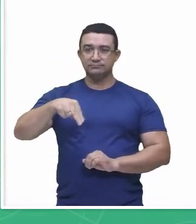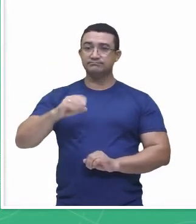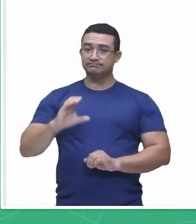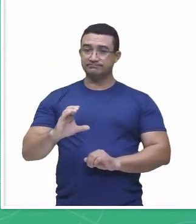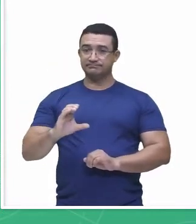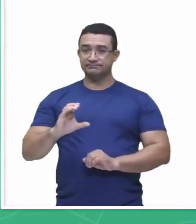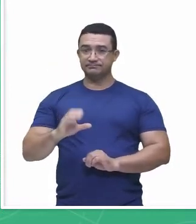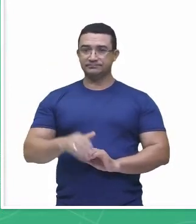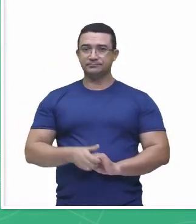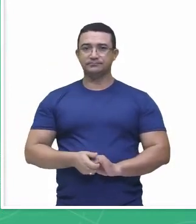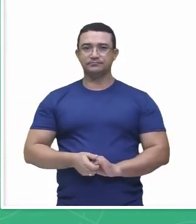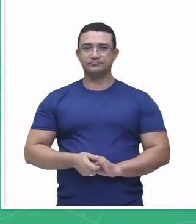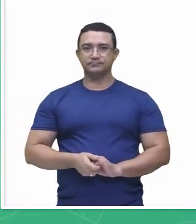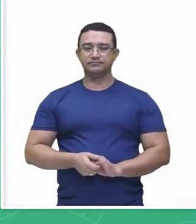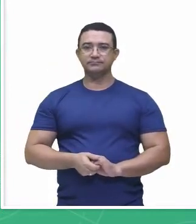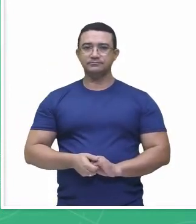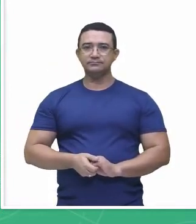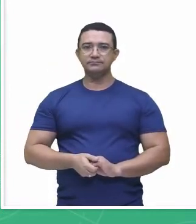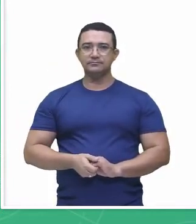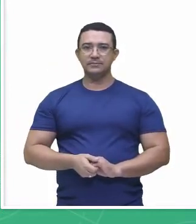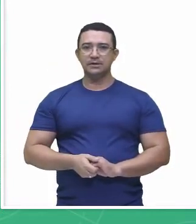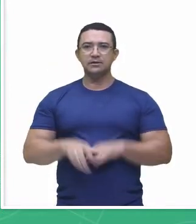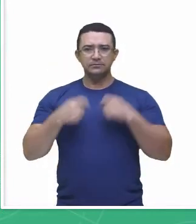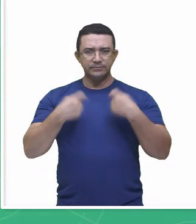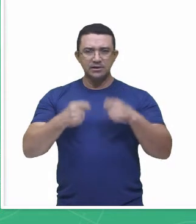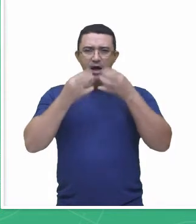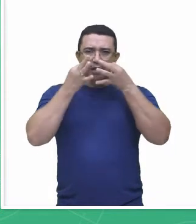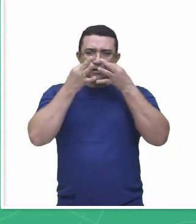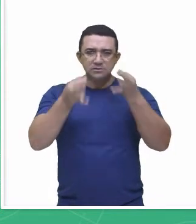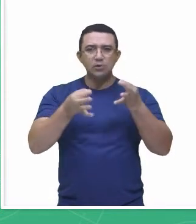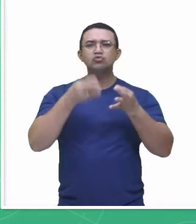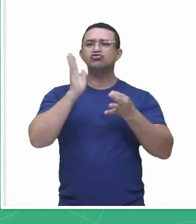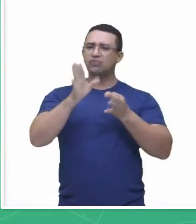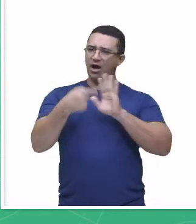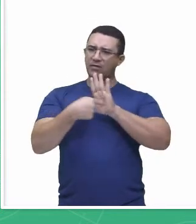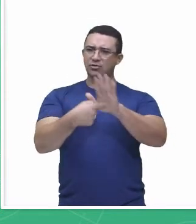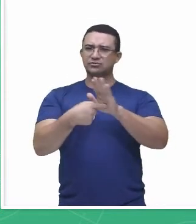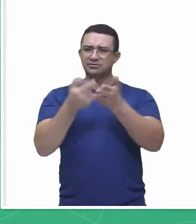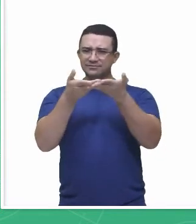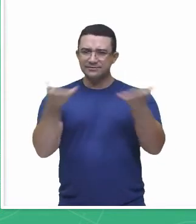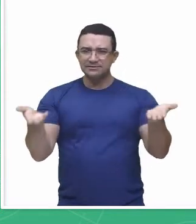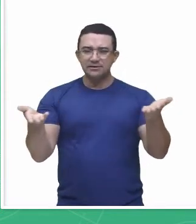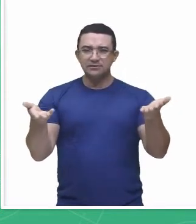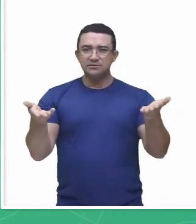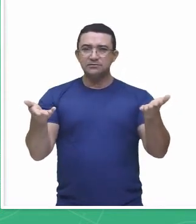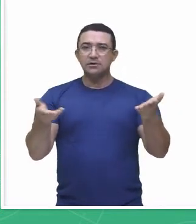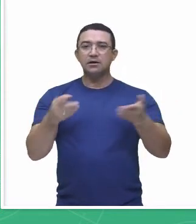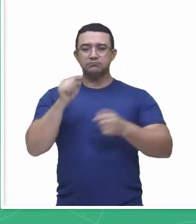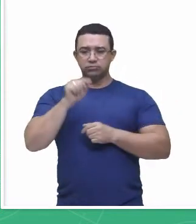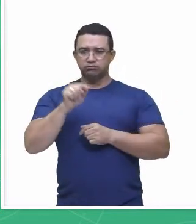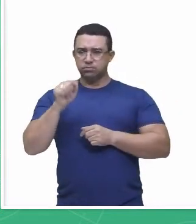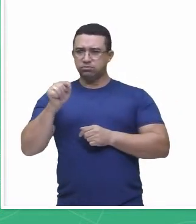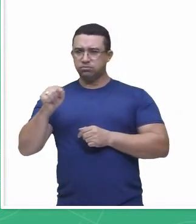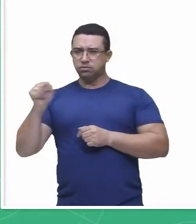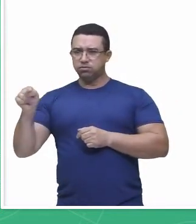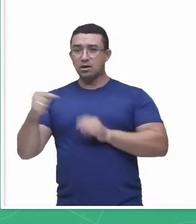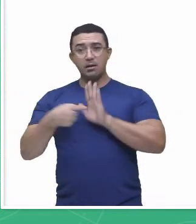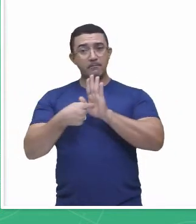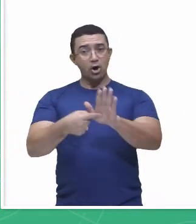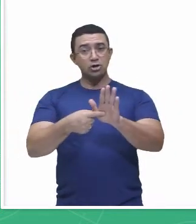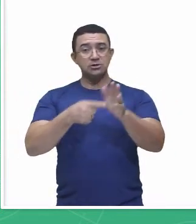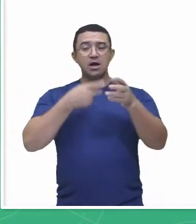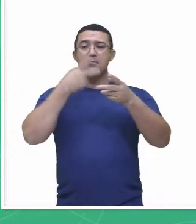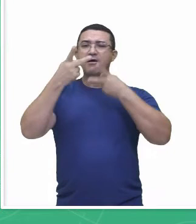C. Gente, vamos ficar atentos. Lembra que eu mostrei para vocês que a presença das reticências mostrava uma fala que não